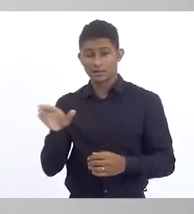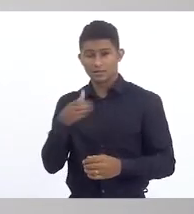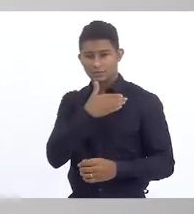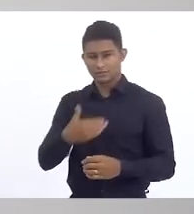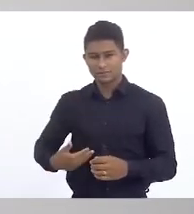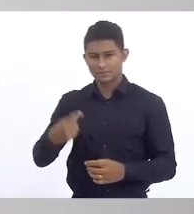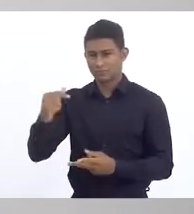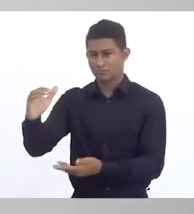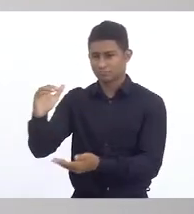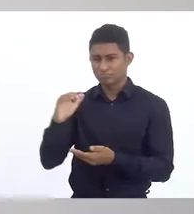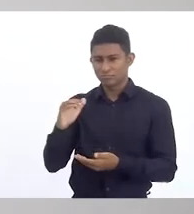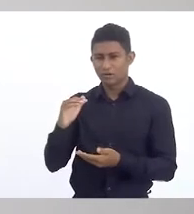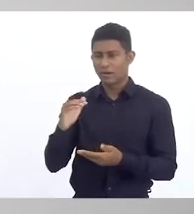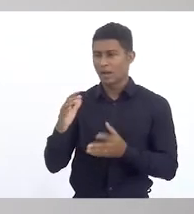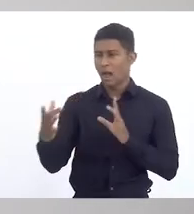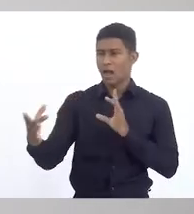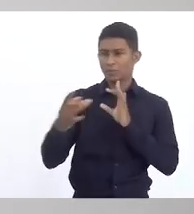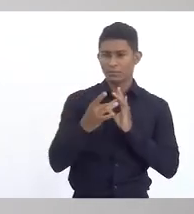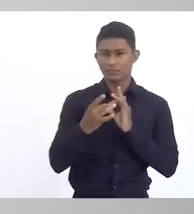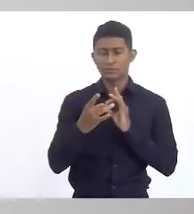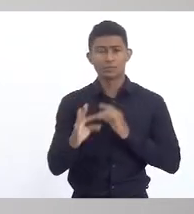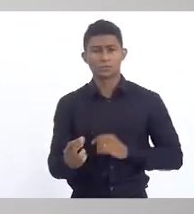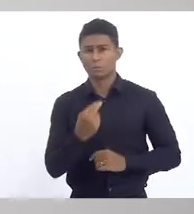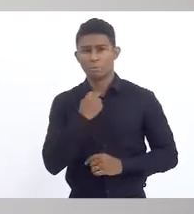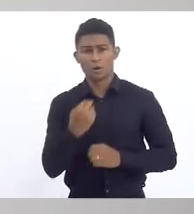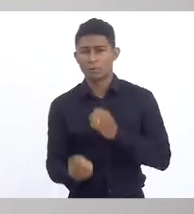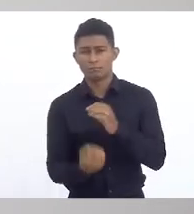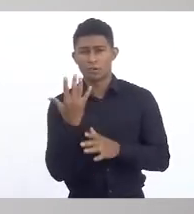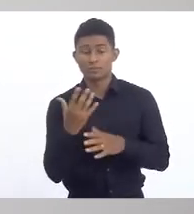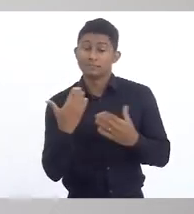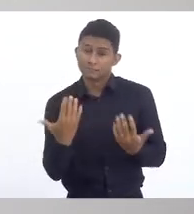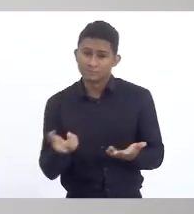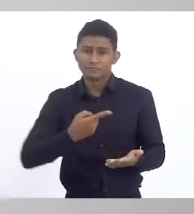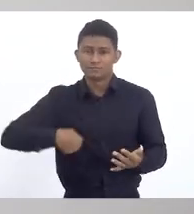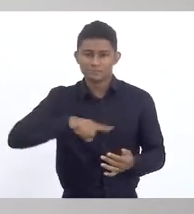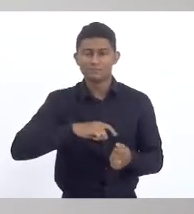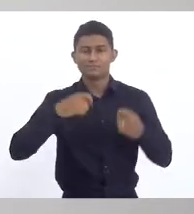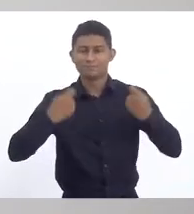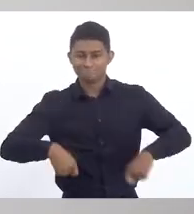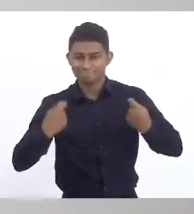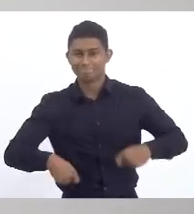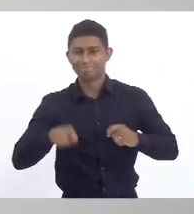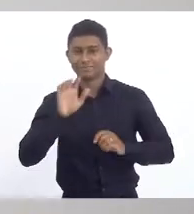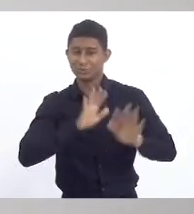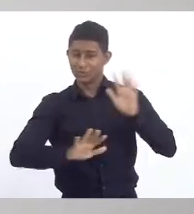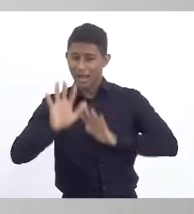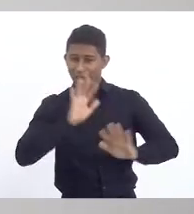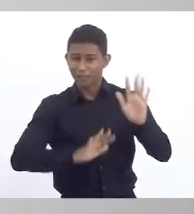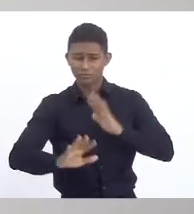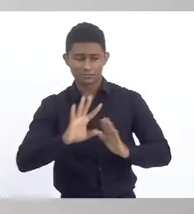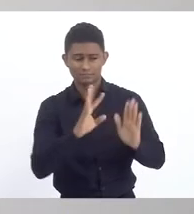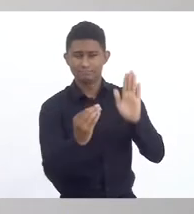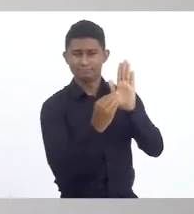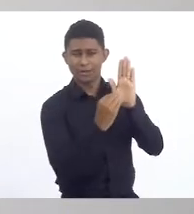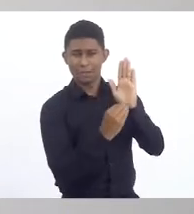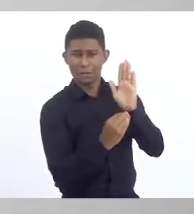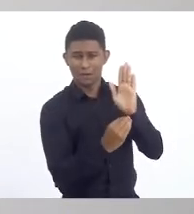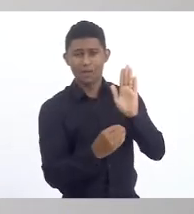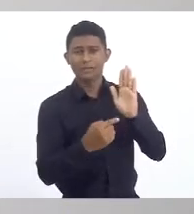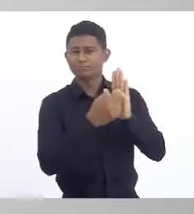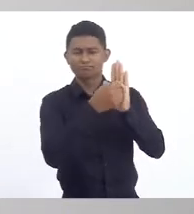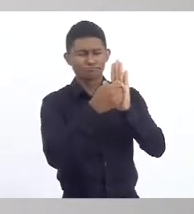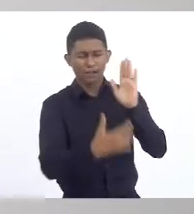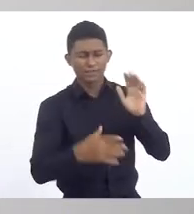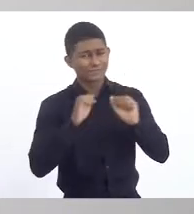qualquer natureza. Então, cuidado que a gente tem que ter de deixar claro isso. Tá? Então, é uma